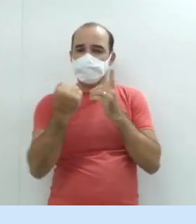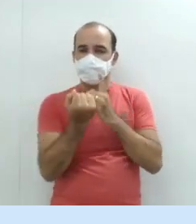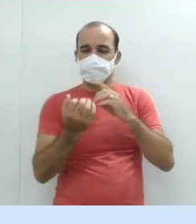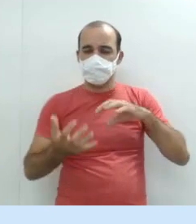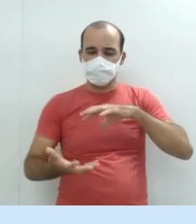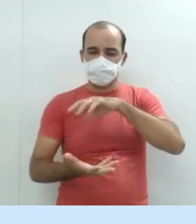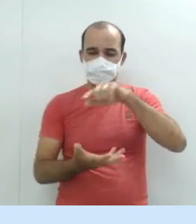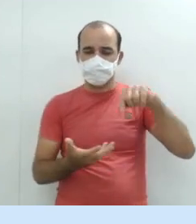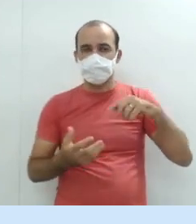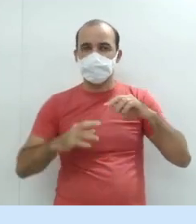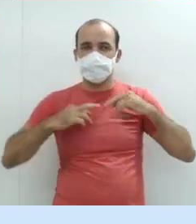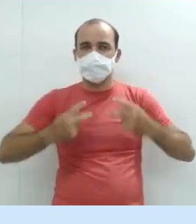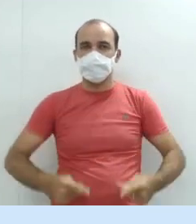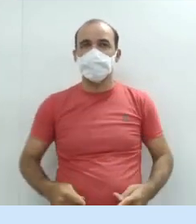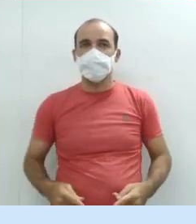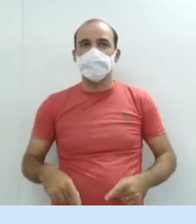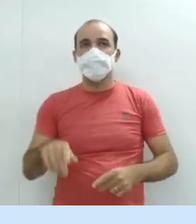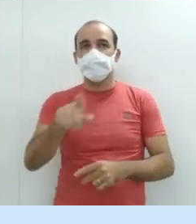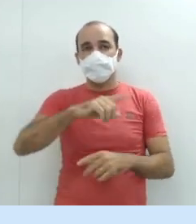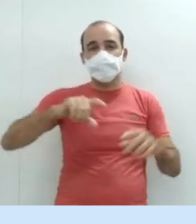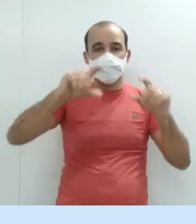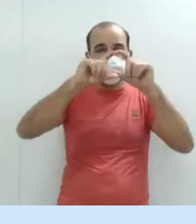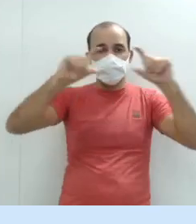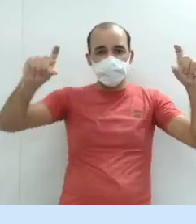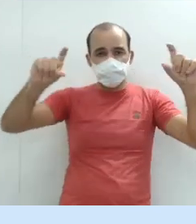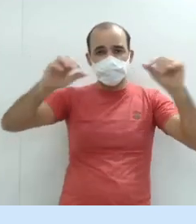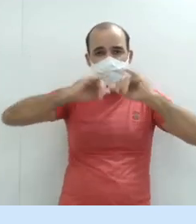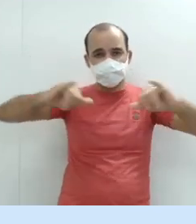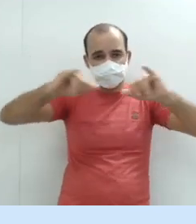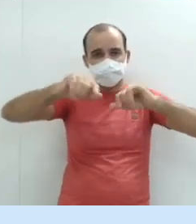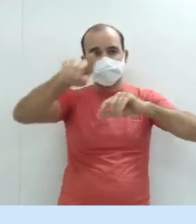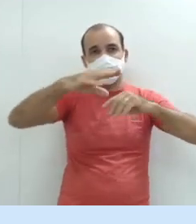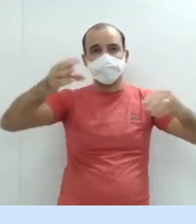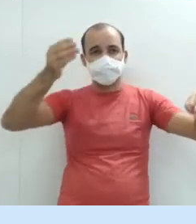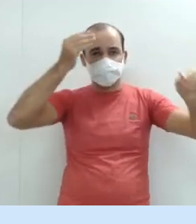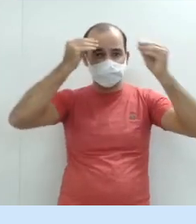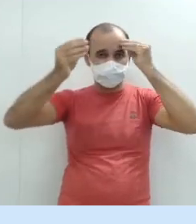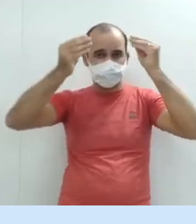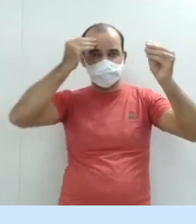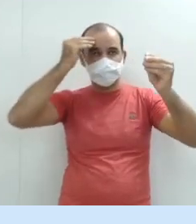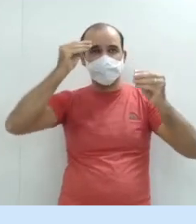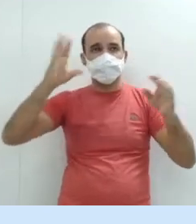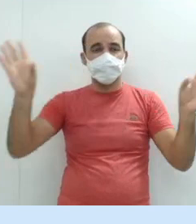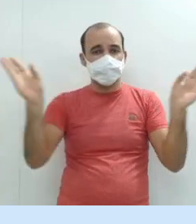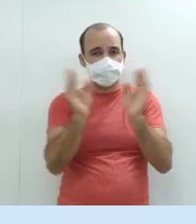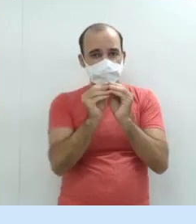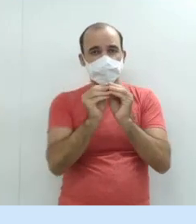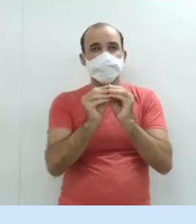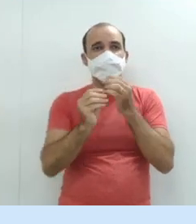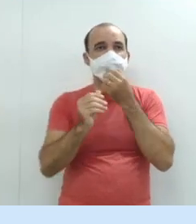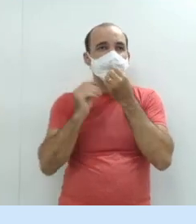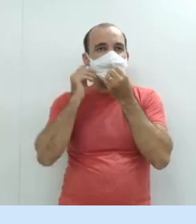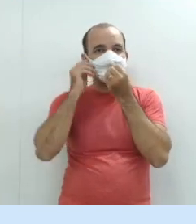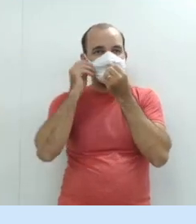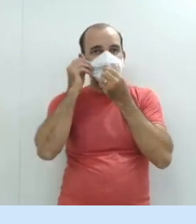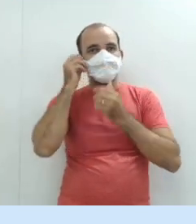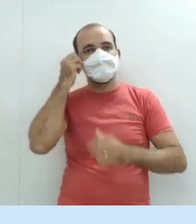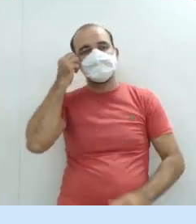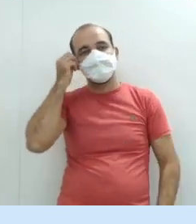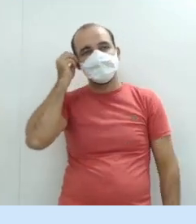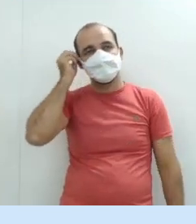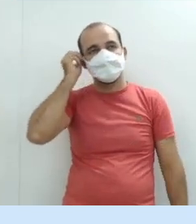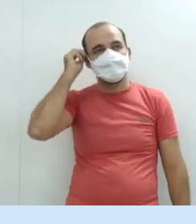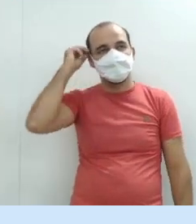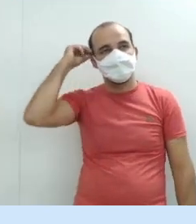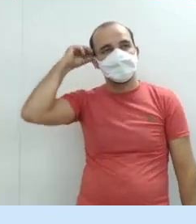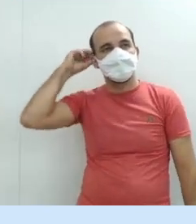gostaria que você ficasse com essa frase aí na sua mente, que é o resumo da nossa aula de hoje. Como vocês podem ver aí no